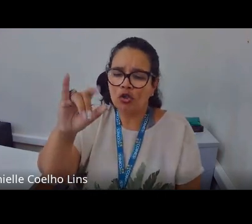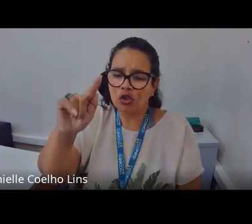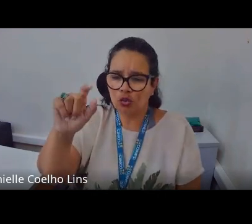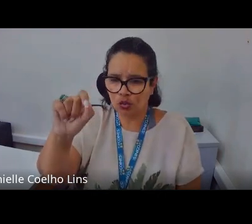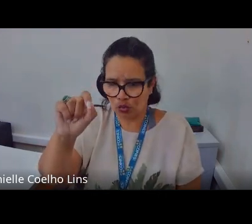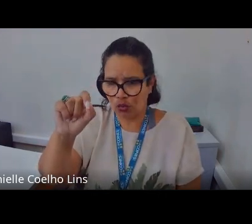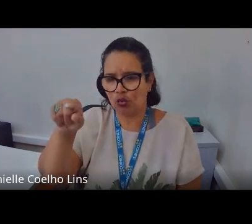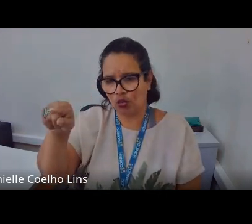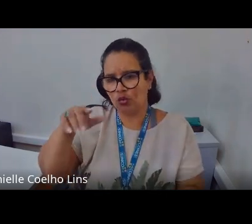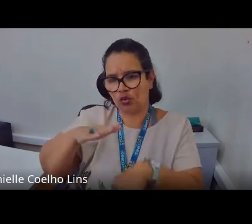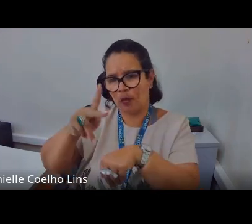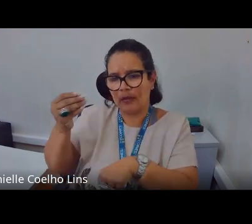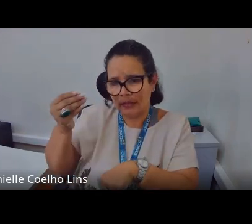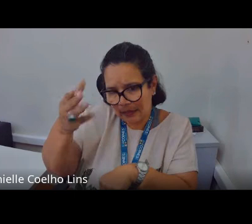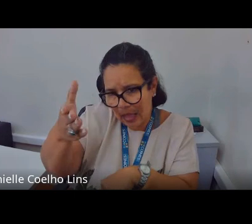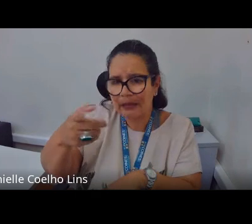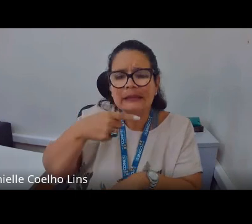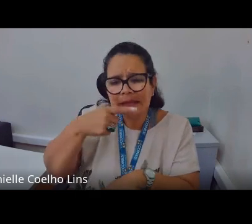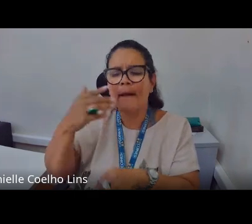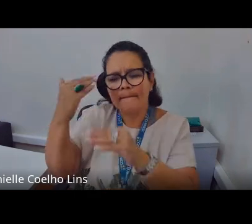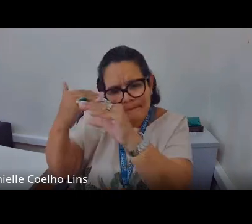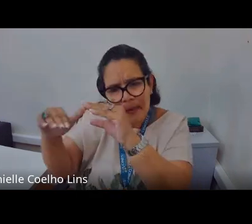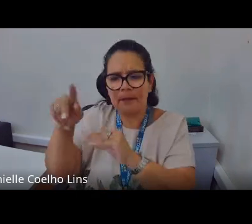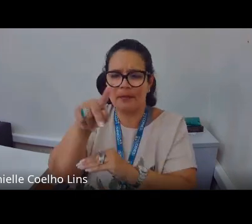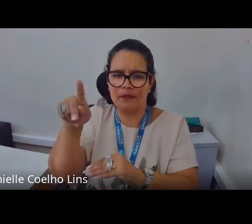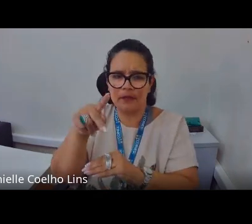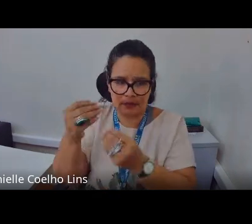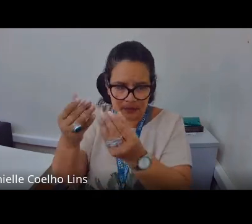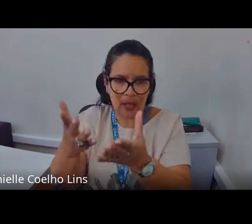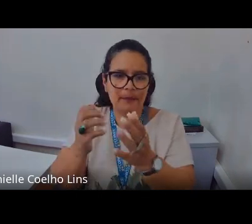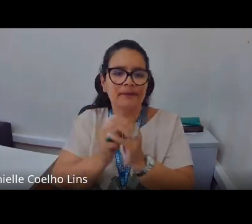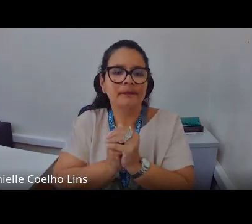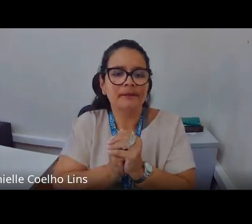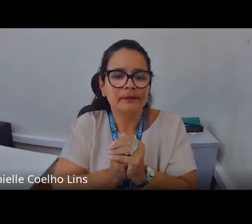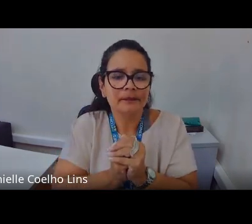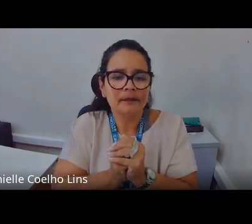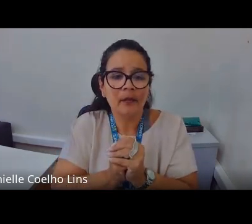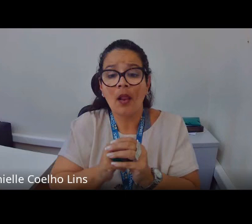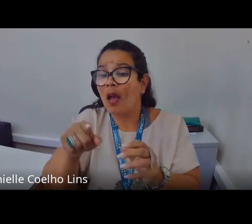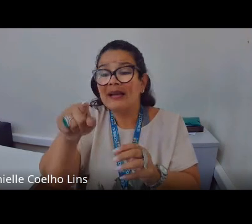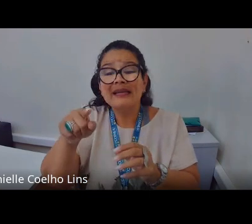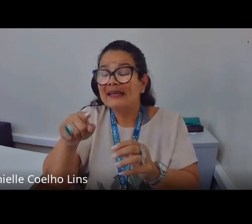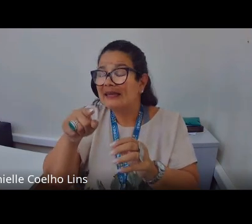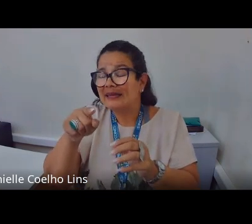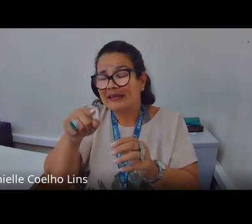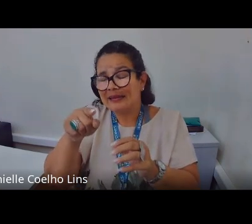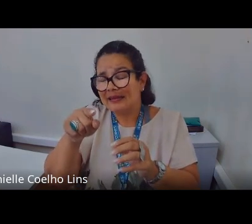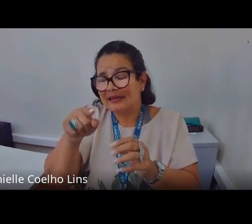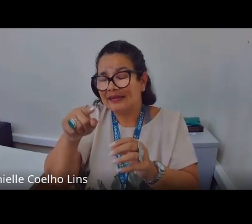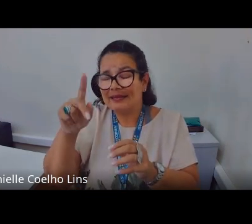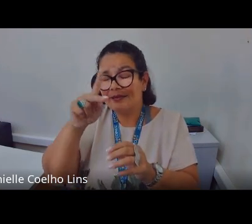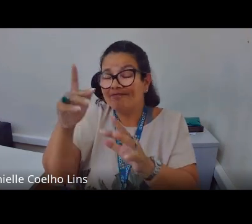um código, e o professor vai te dar esse código, caso vocês não consigam, vocês podem até mandar um e-mail